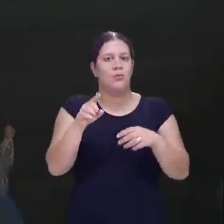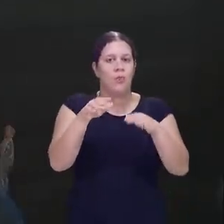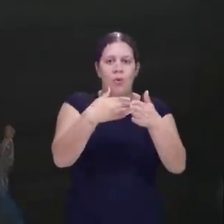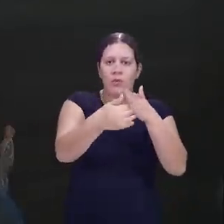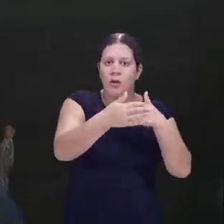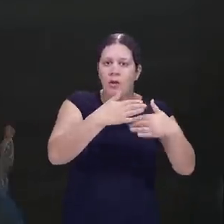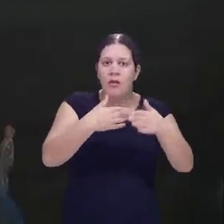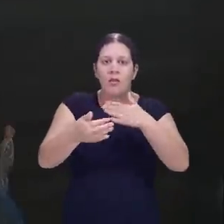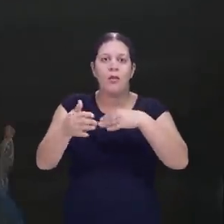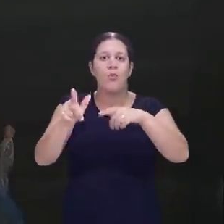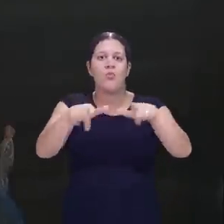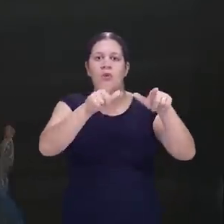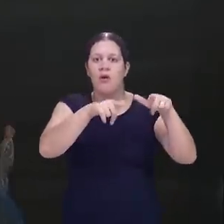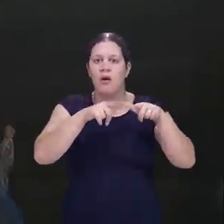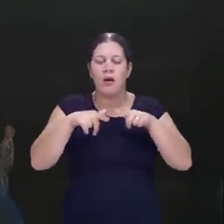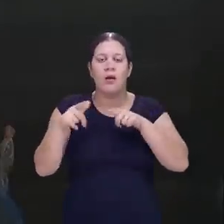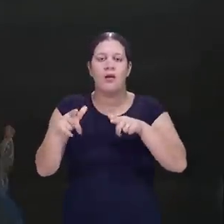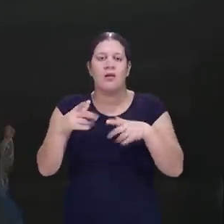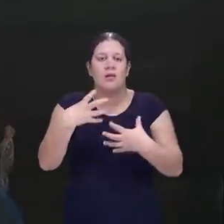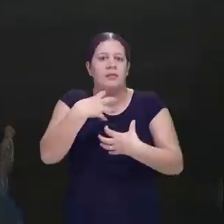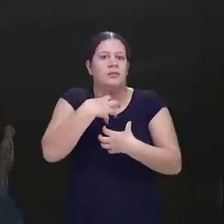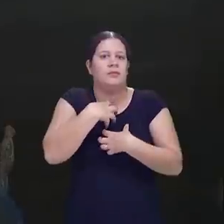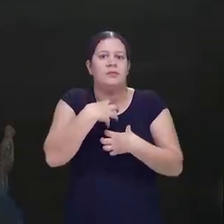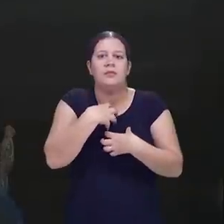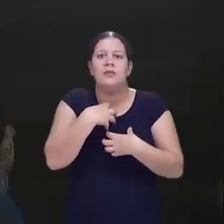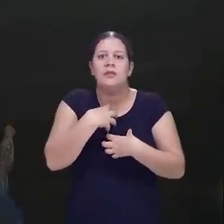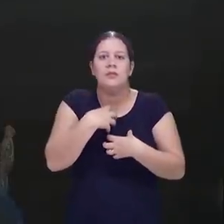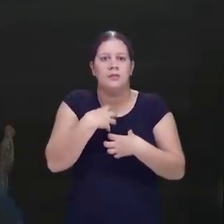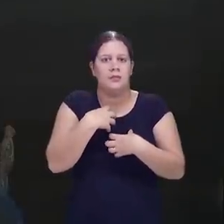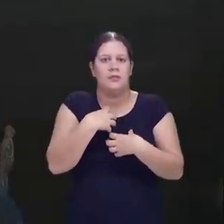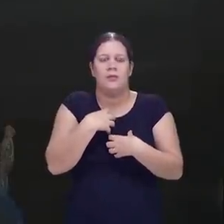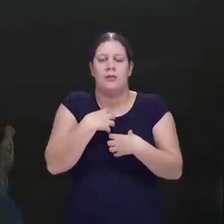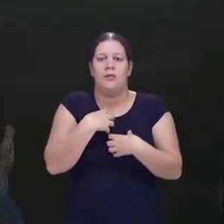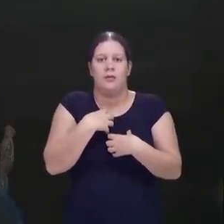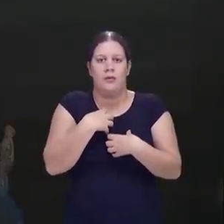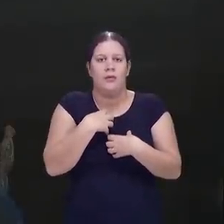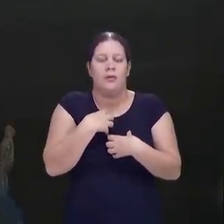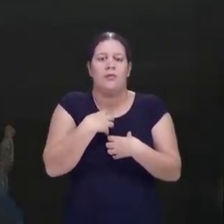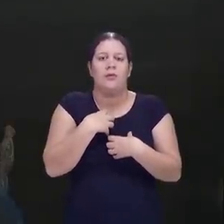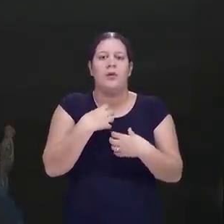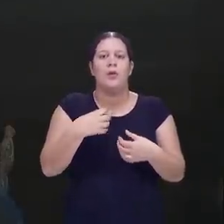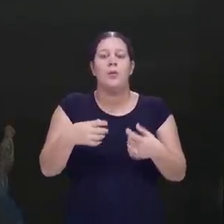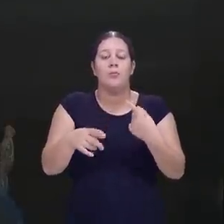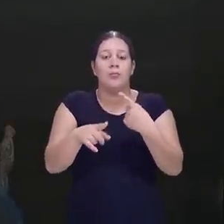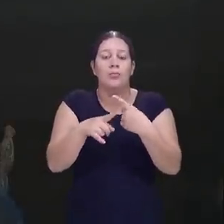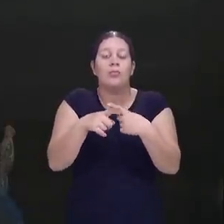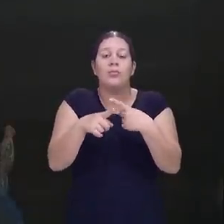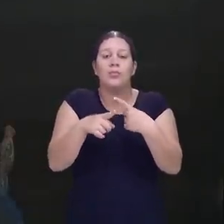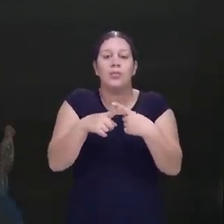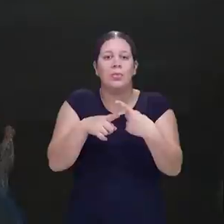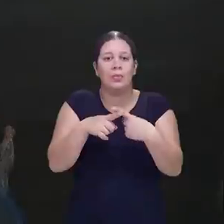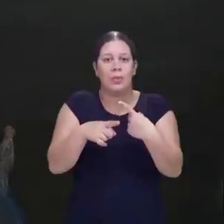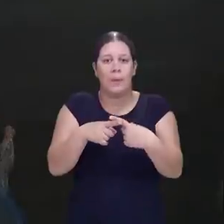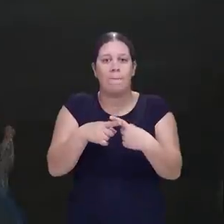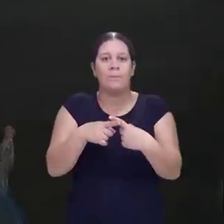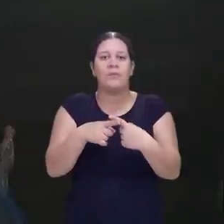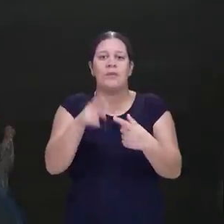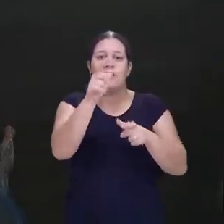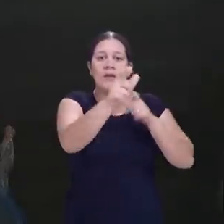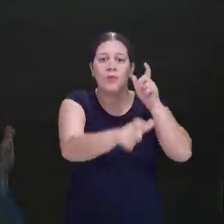estar no Japão, mas ele se sente um árabe. Ele tem um sentimento